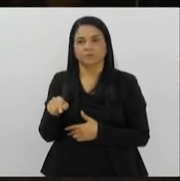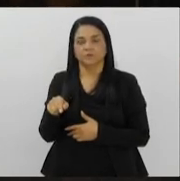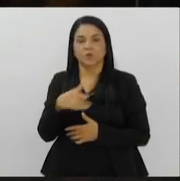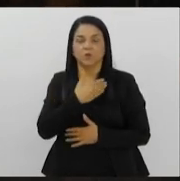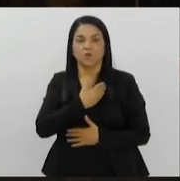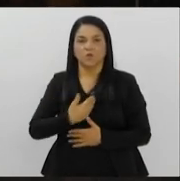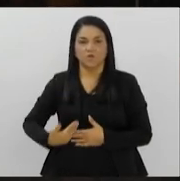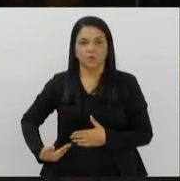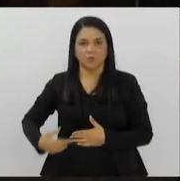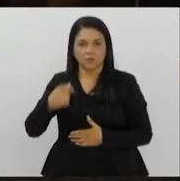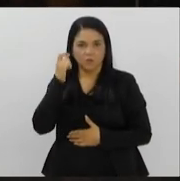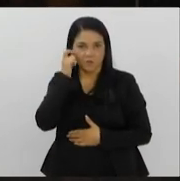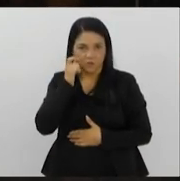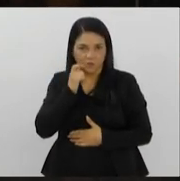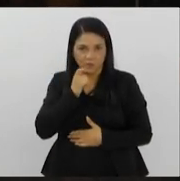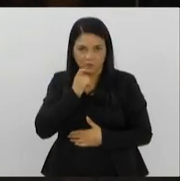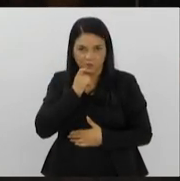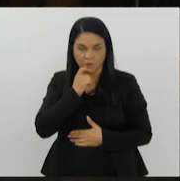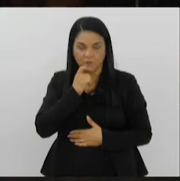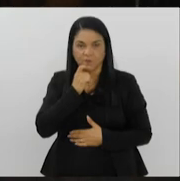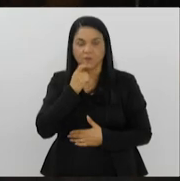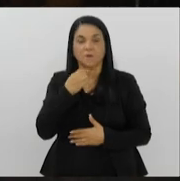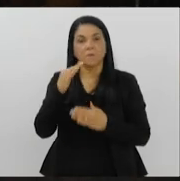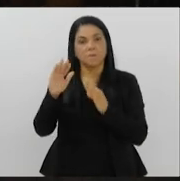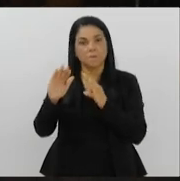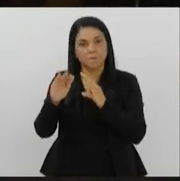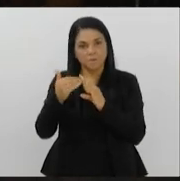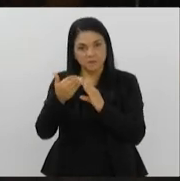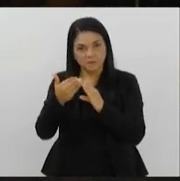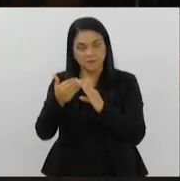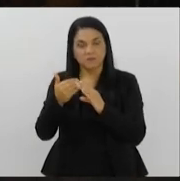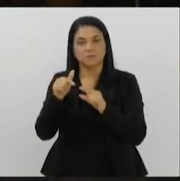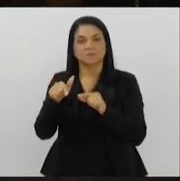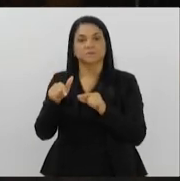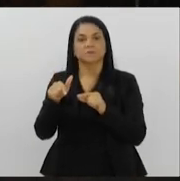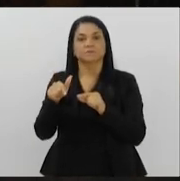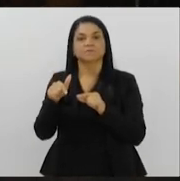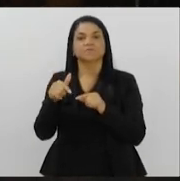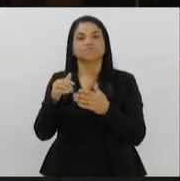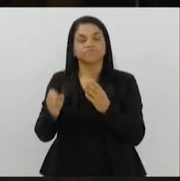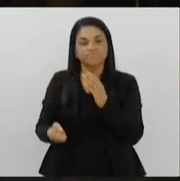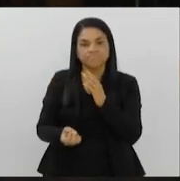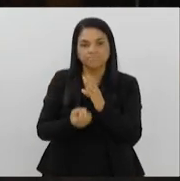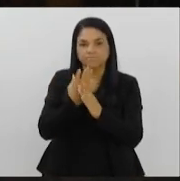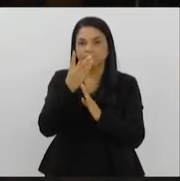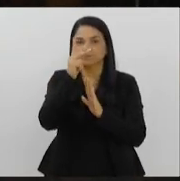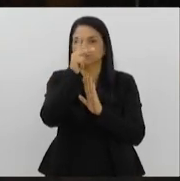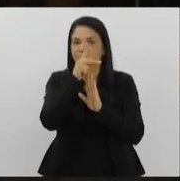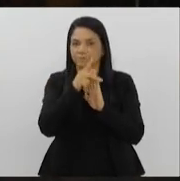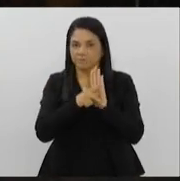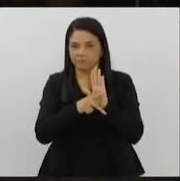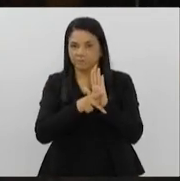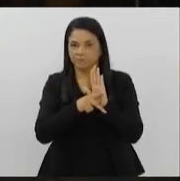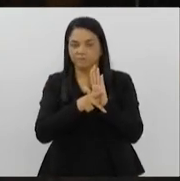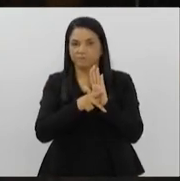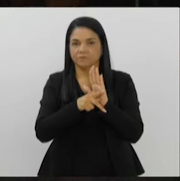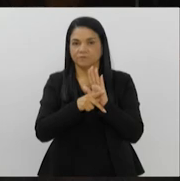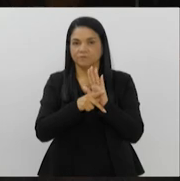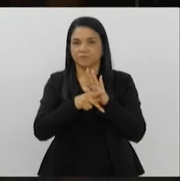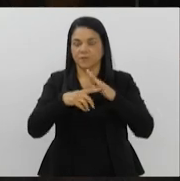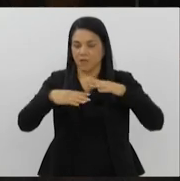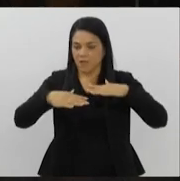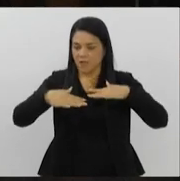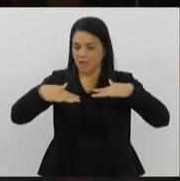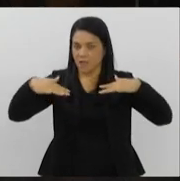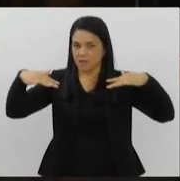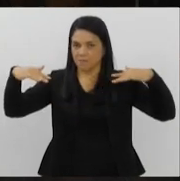governador do estado do Rio de Janeiro, Cláudio Castro, com mensagem dispondo sobre a criação do projeto Arquibancada da